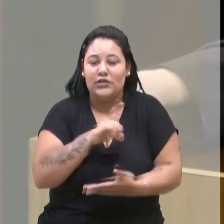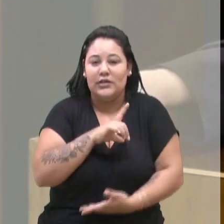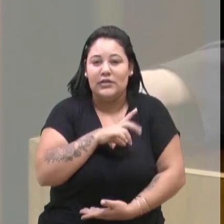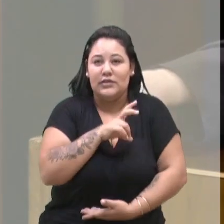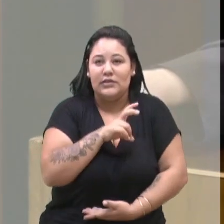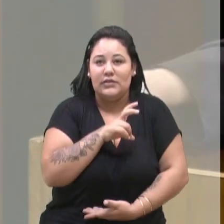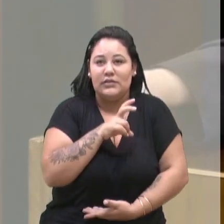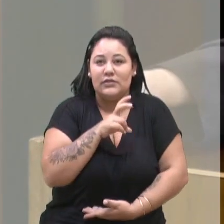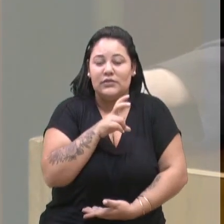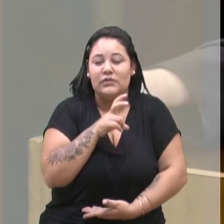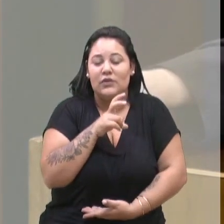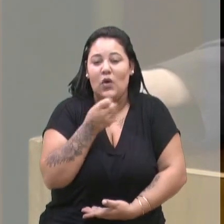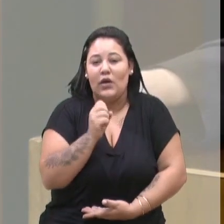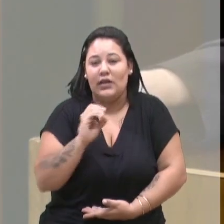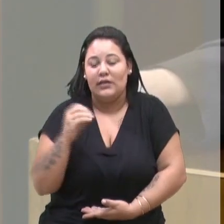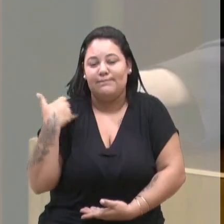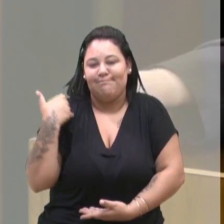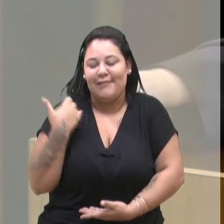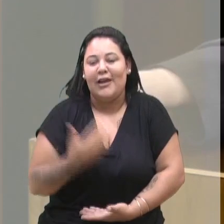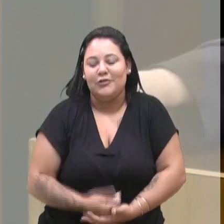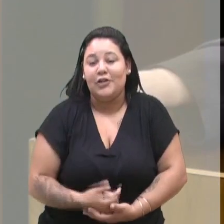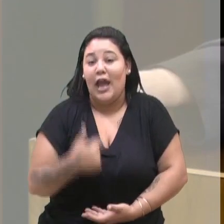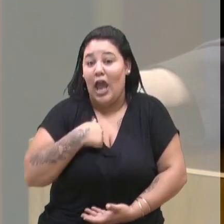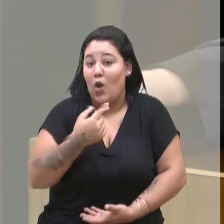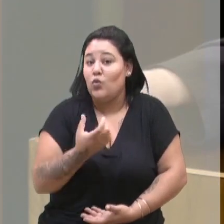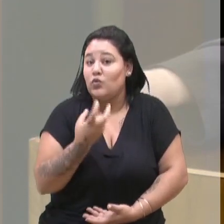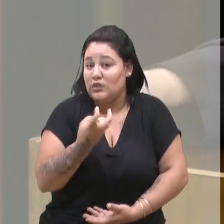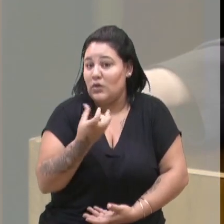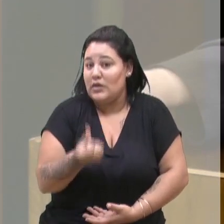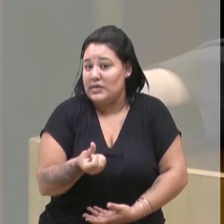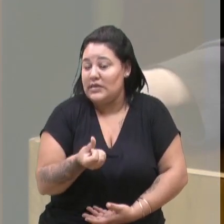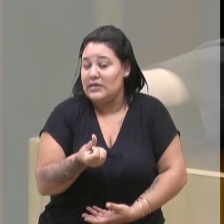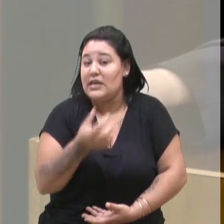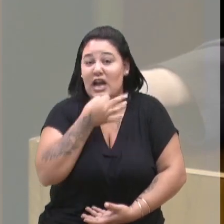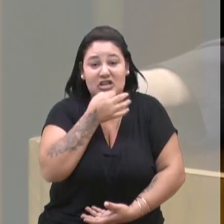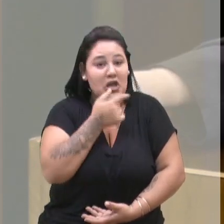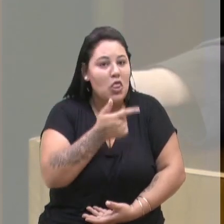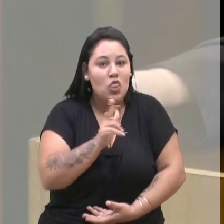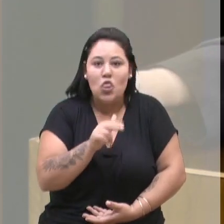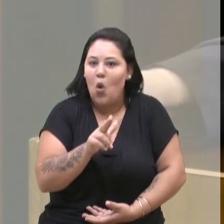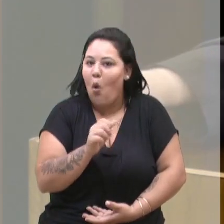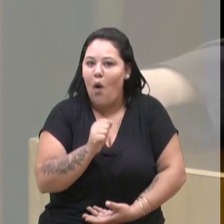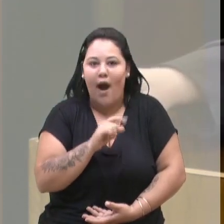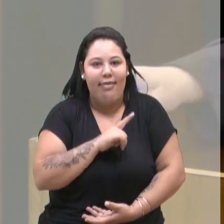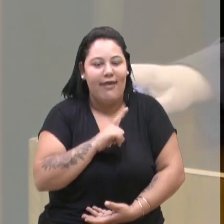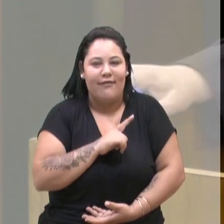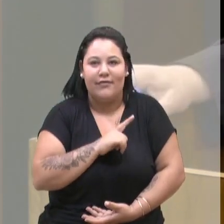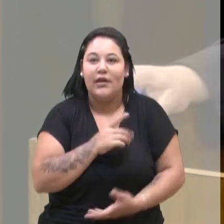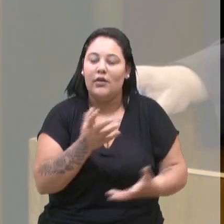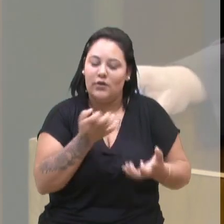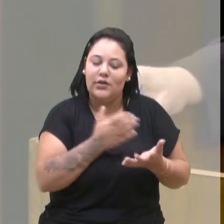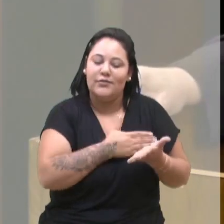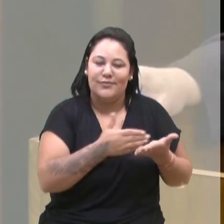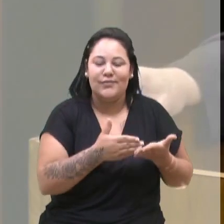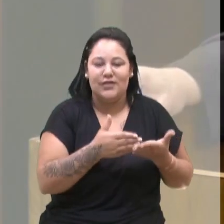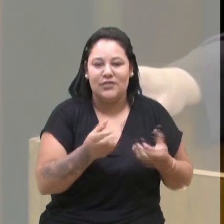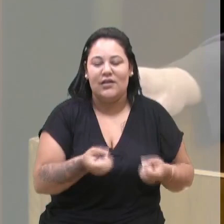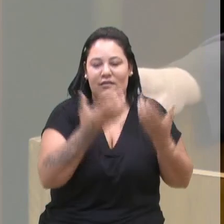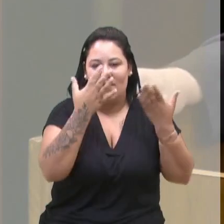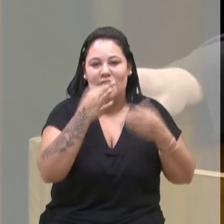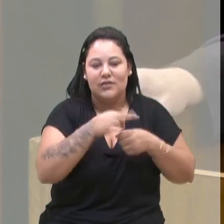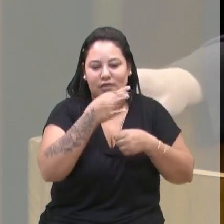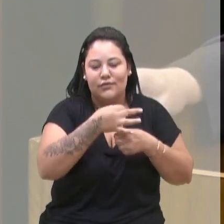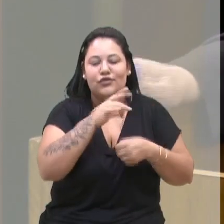do Sul nunca mais teve mercado público. E eu queria que, no início da festa da uva, nós tivéssemos isso para oferecer